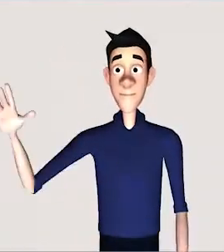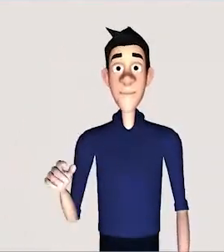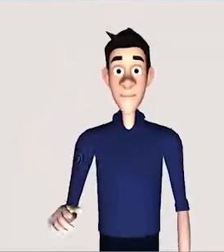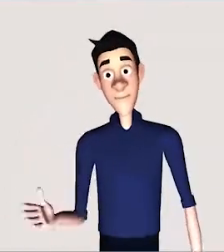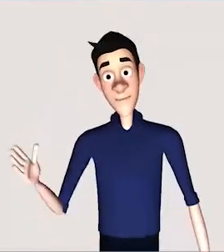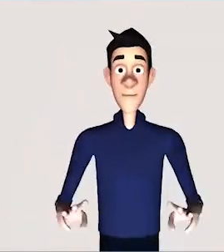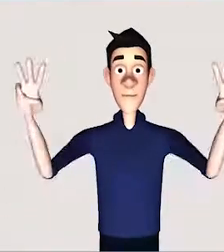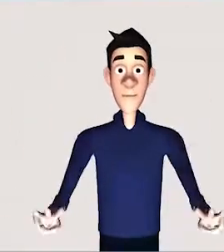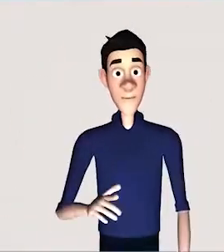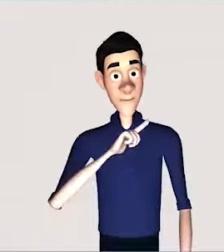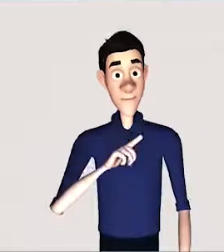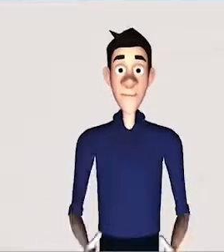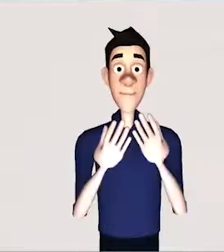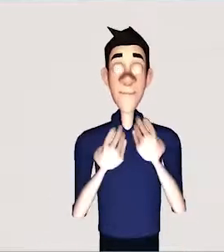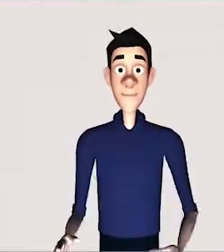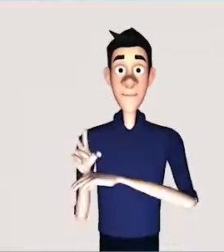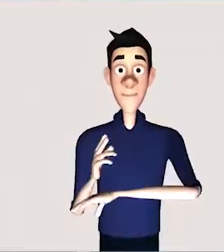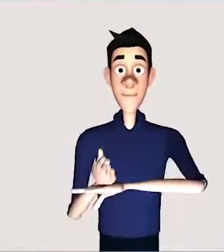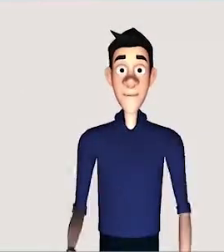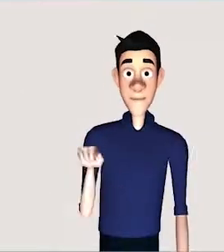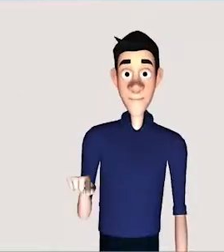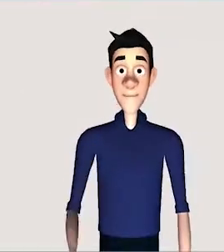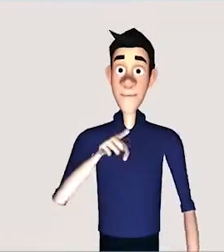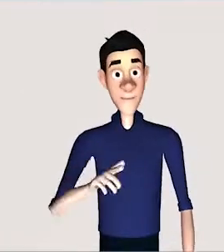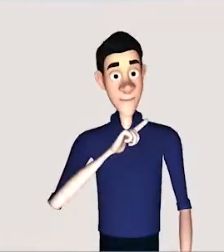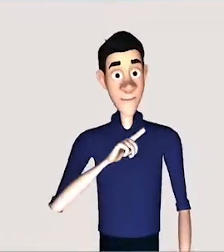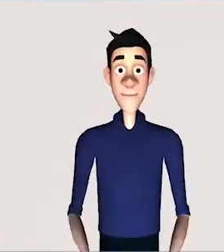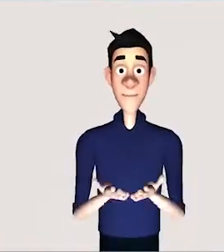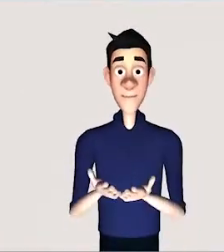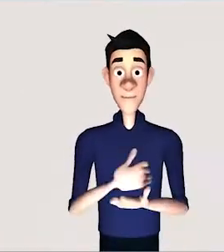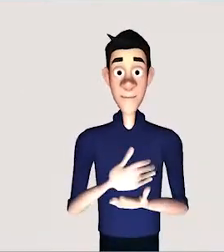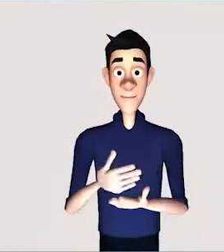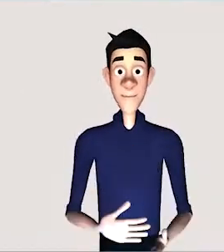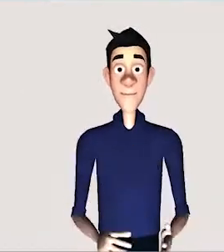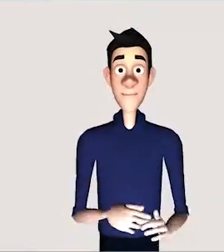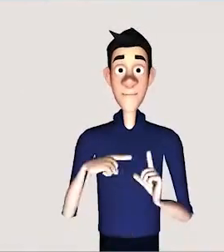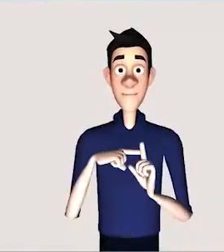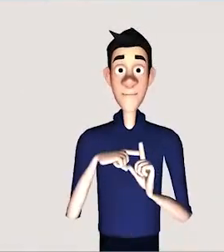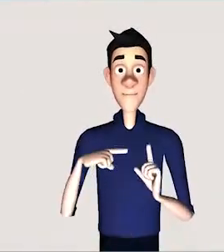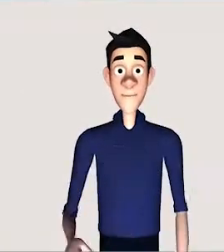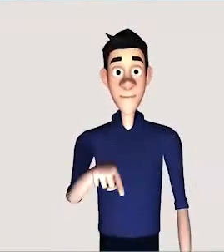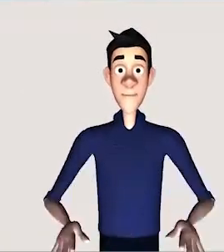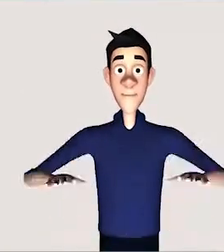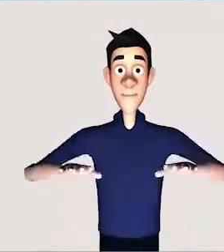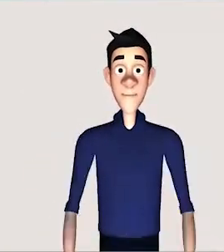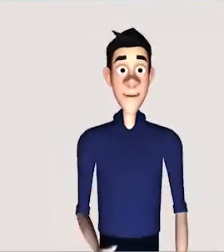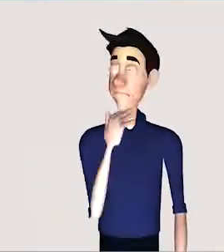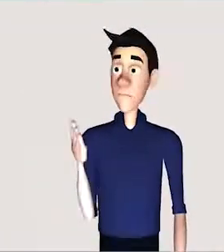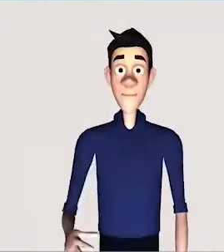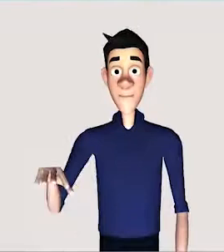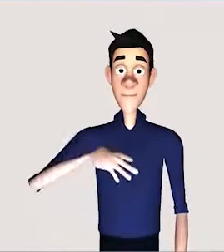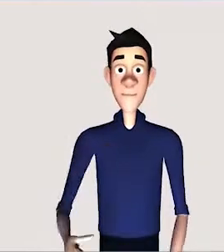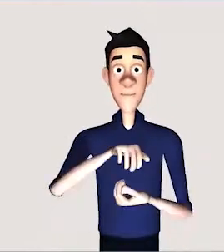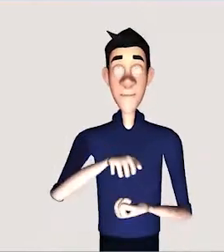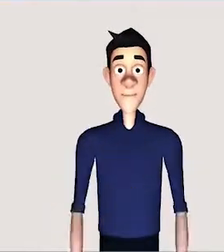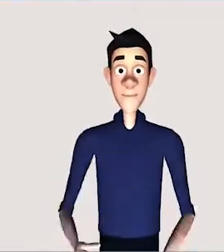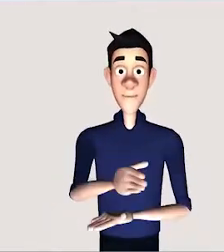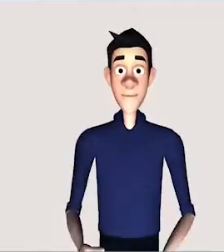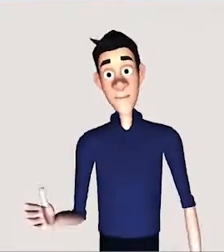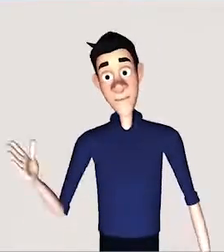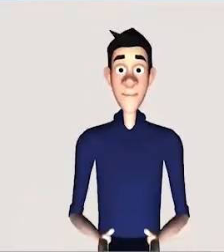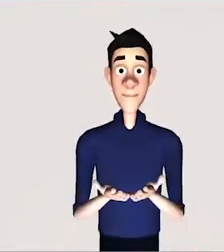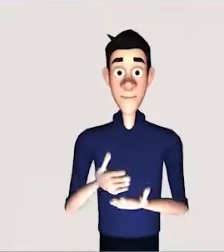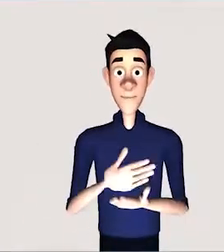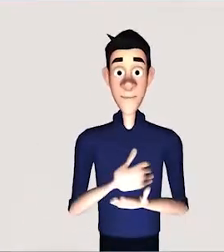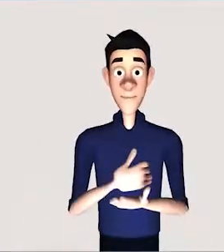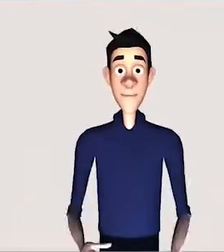museu tem várias entradas, e aí você tem um livro de assinatura no meio desse espaço. Nem todo mundo passa por esse livro de assinatura, nem todo